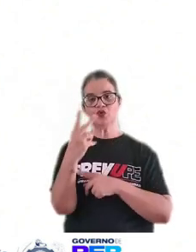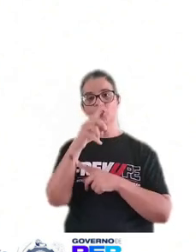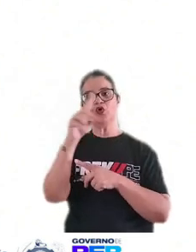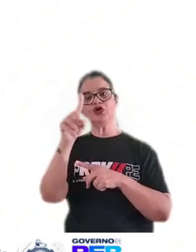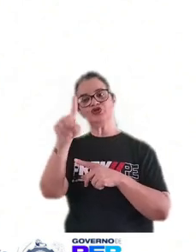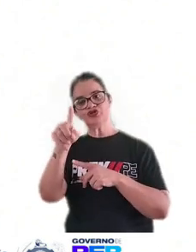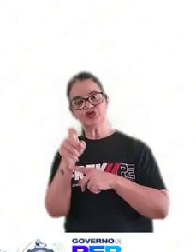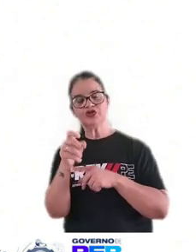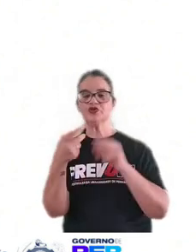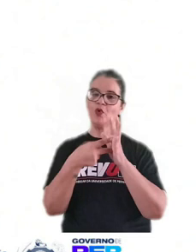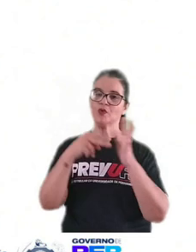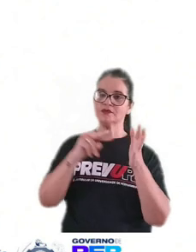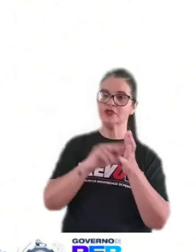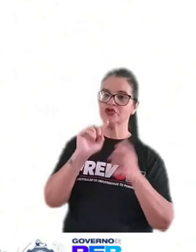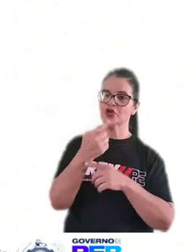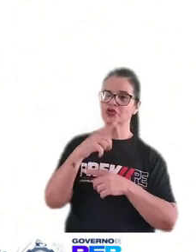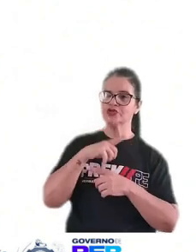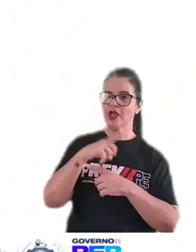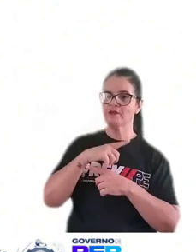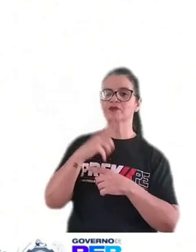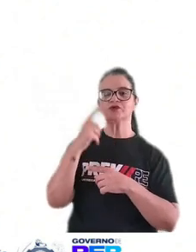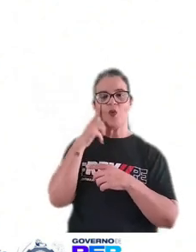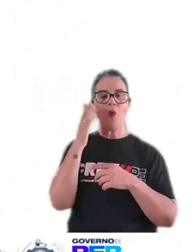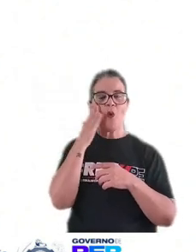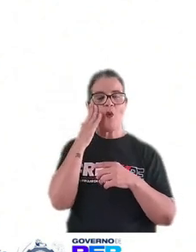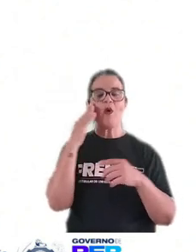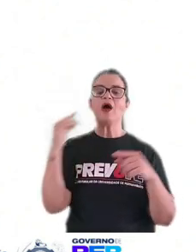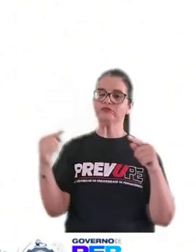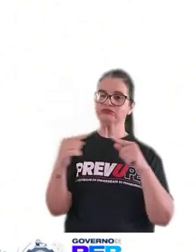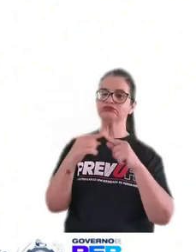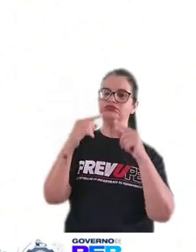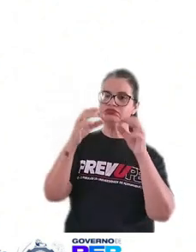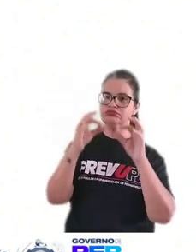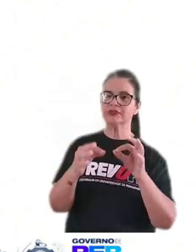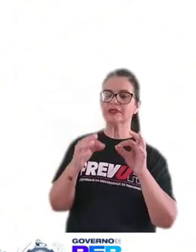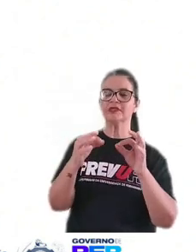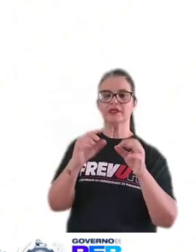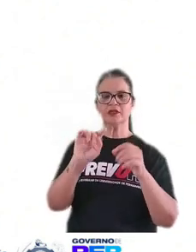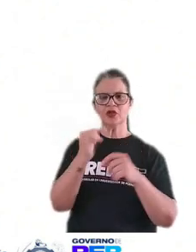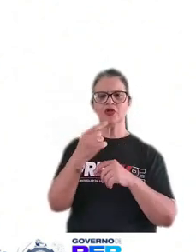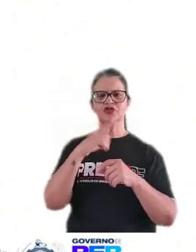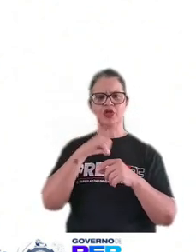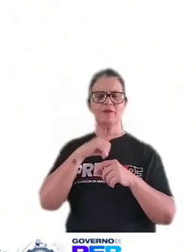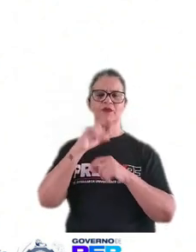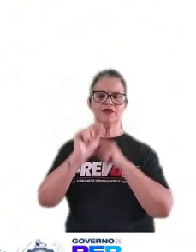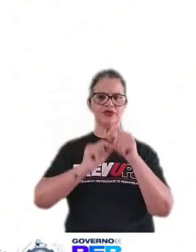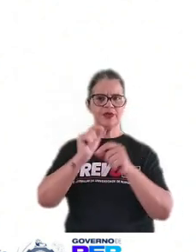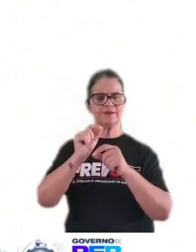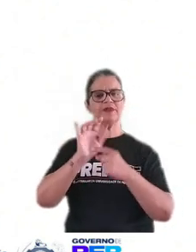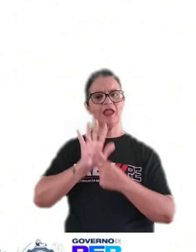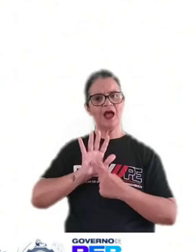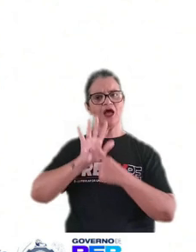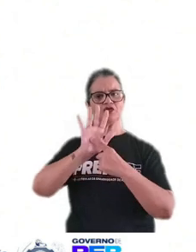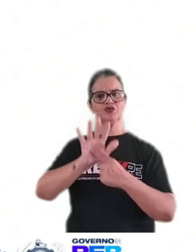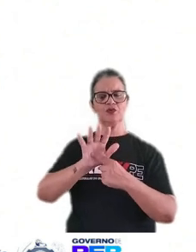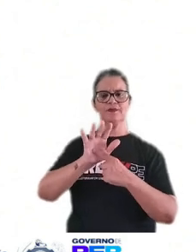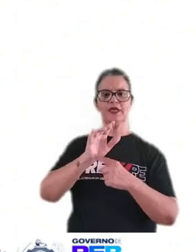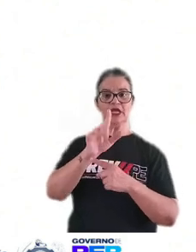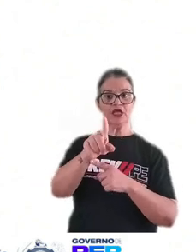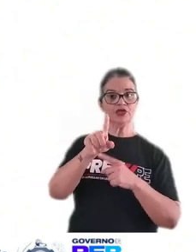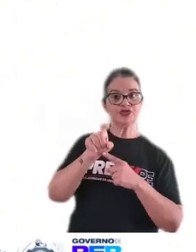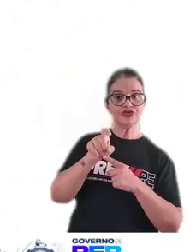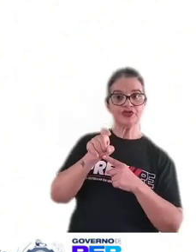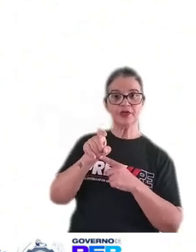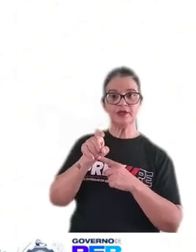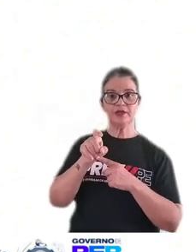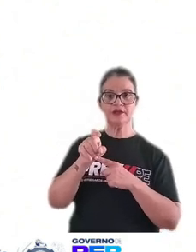2X ou seja nós temos uma condição que tem que ser satisfeita nós temos que assumir